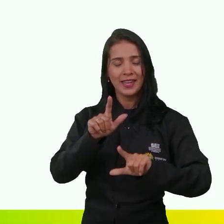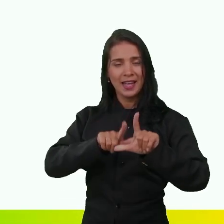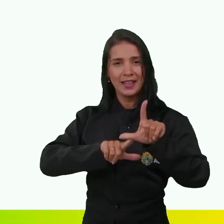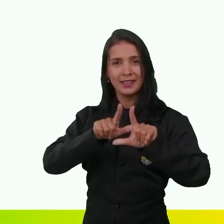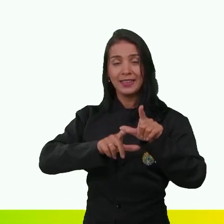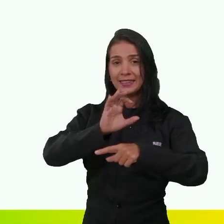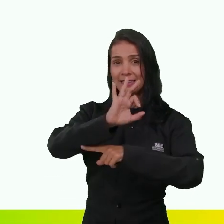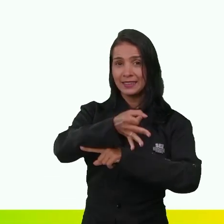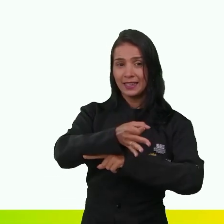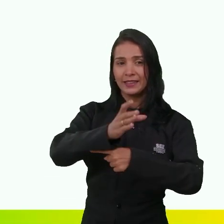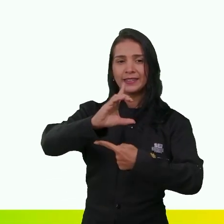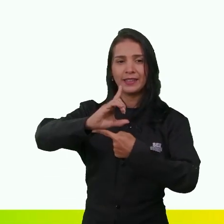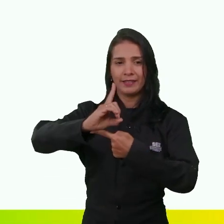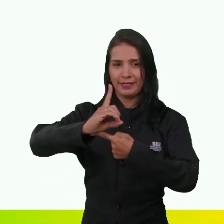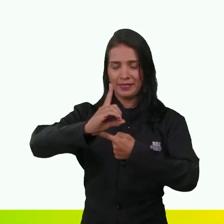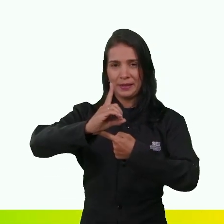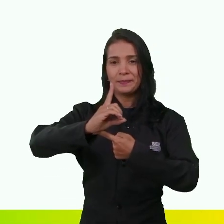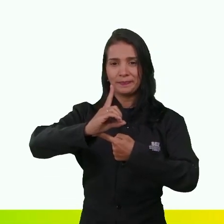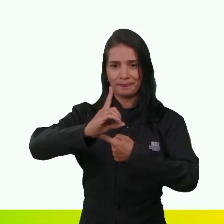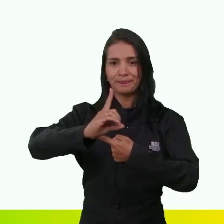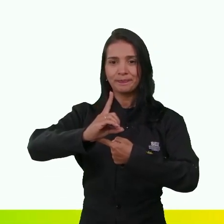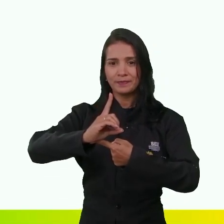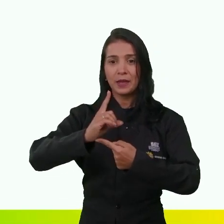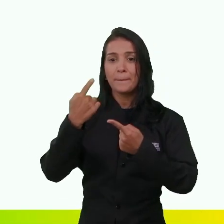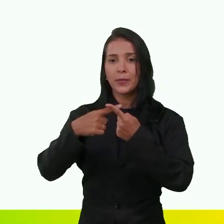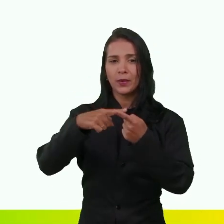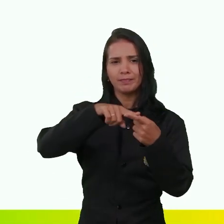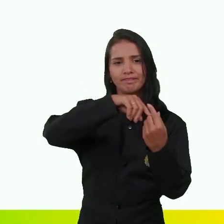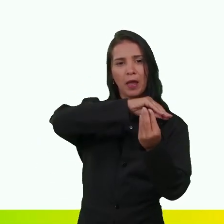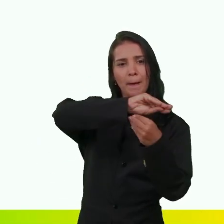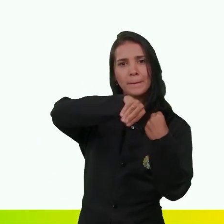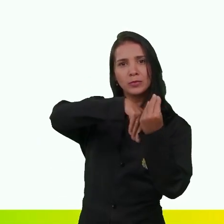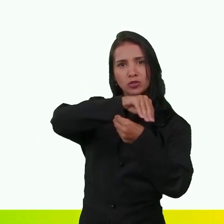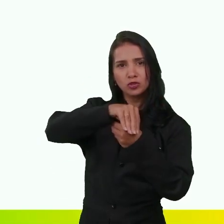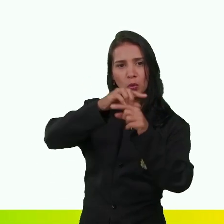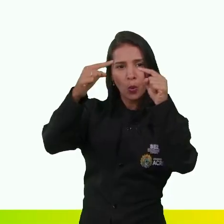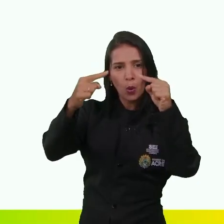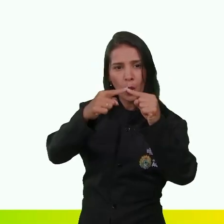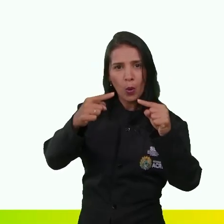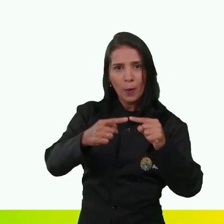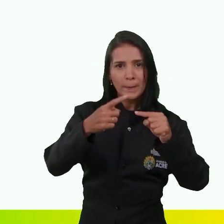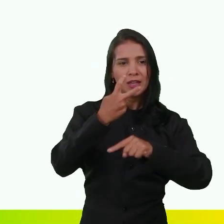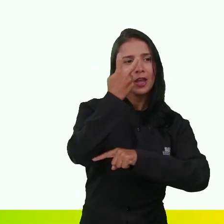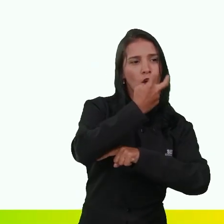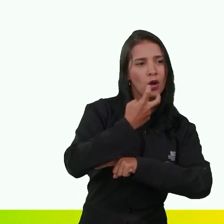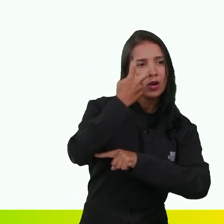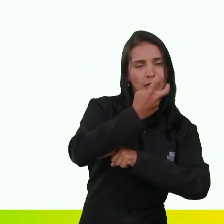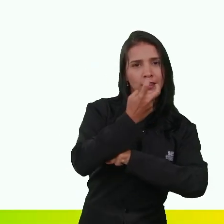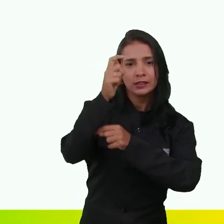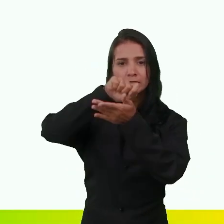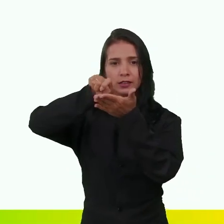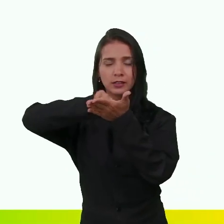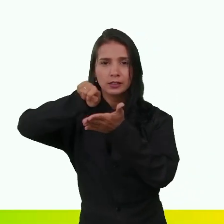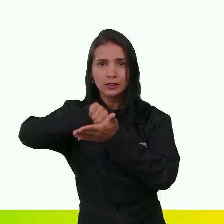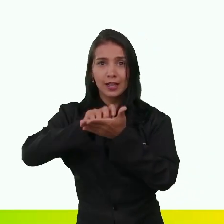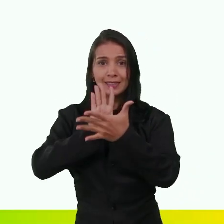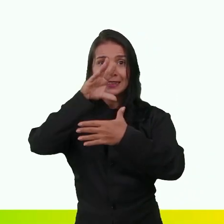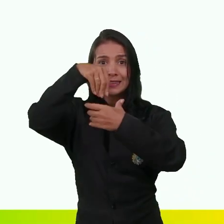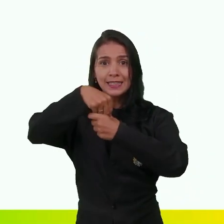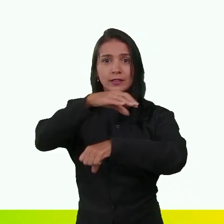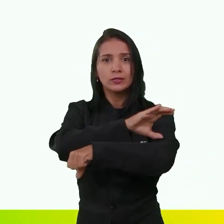a letra D, a mistura entre oralidade e escrita na